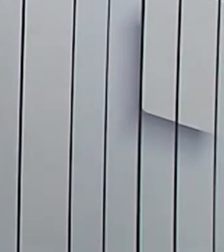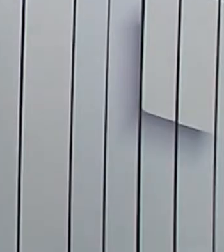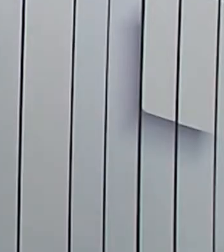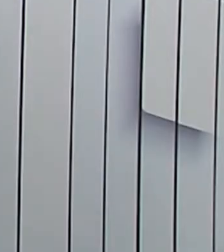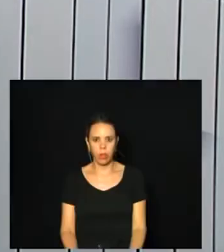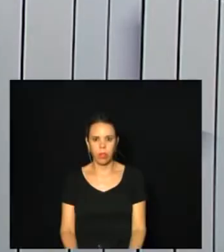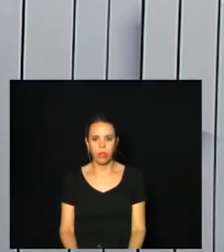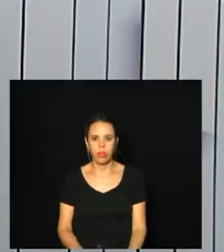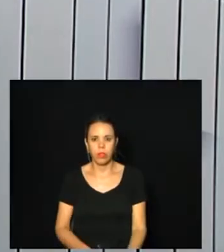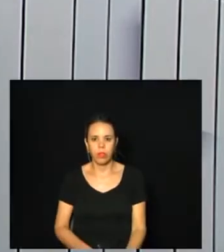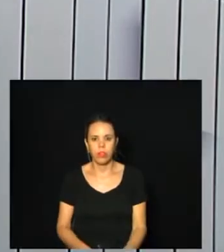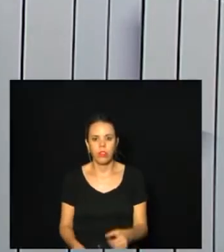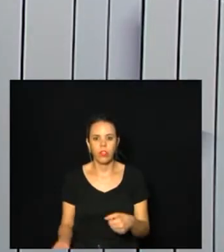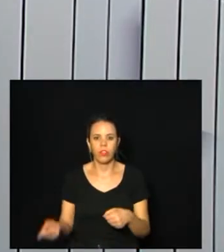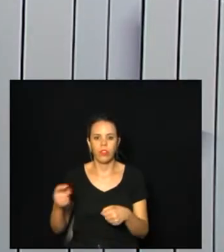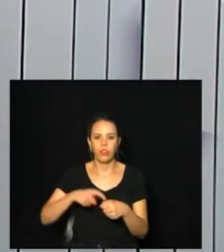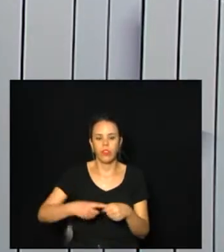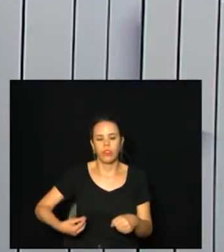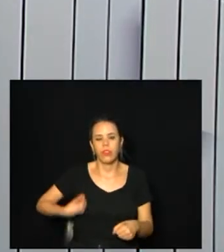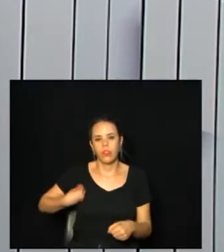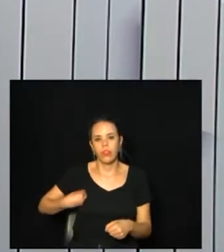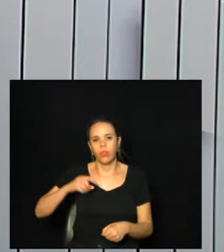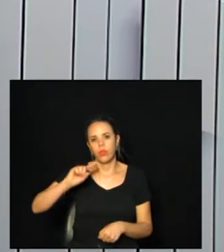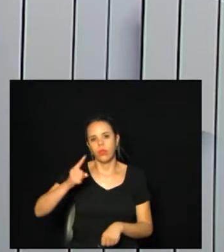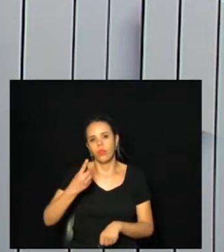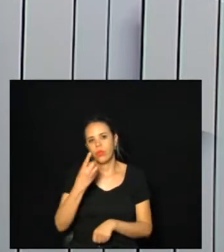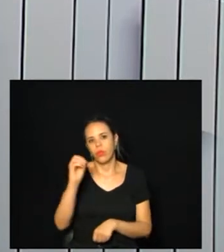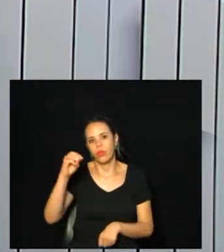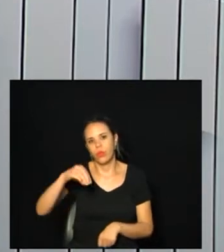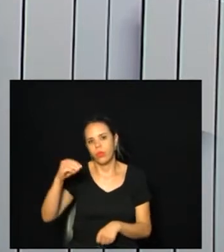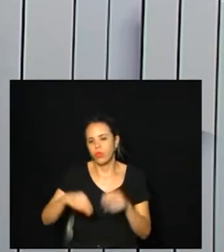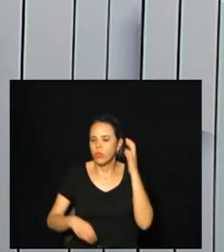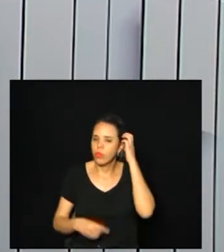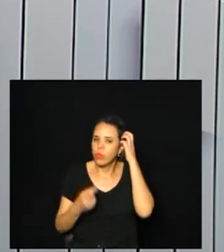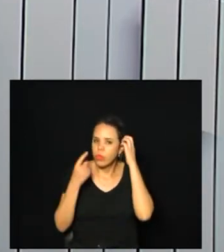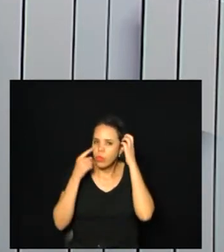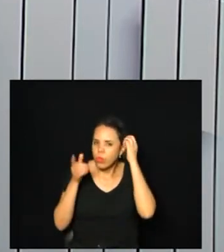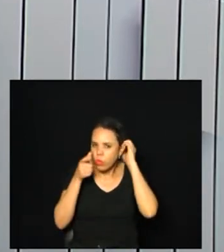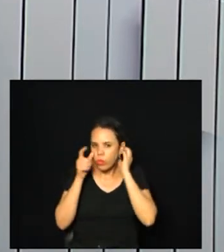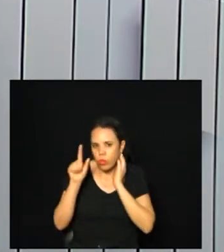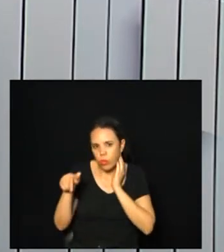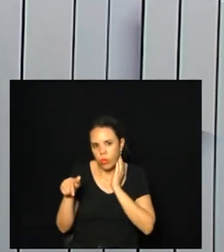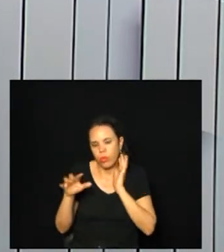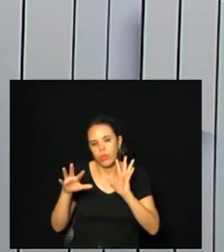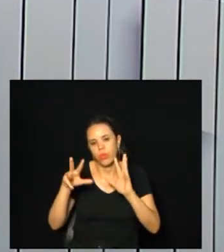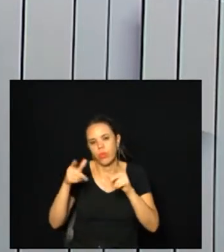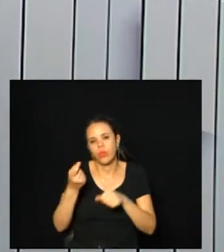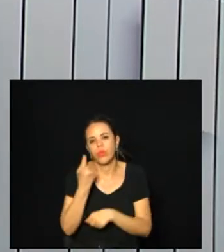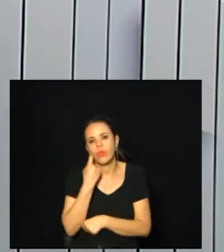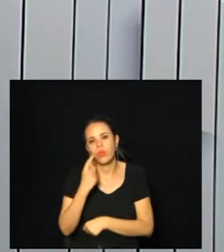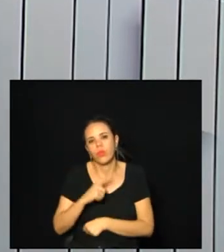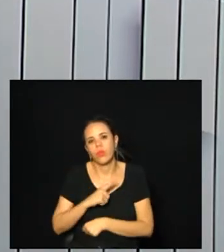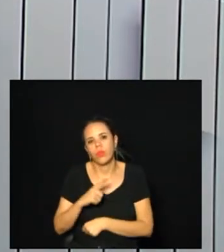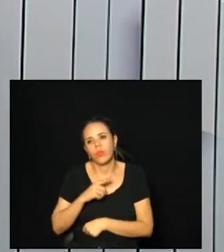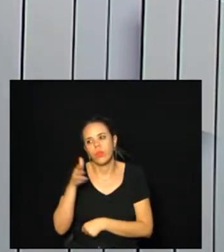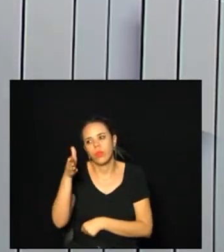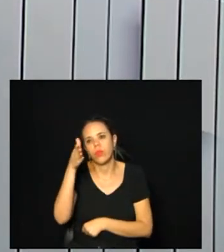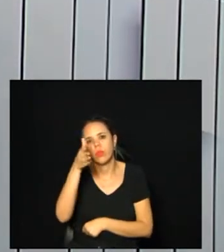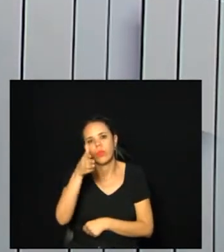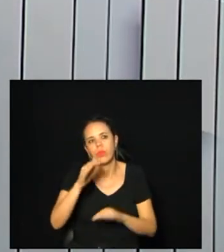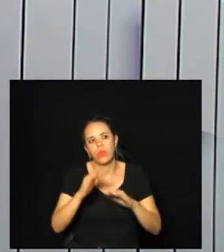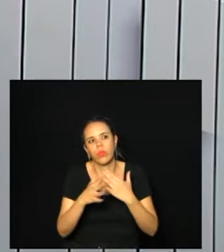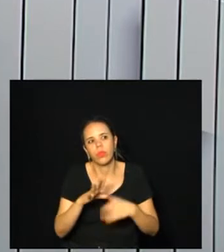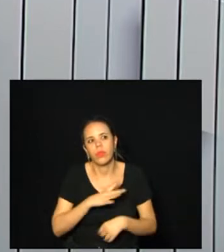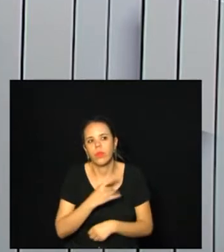Câmara Notícia de volta ao vivo, 1h10 e você já viu aí, né? Toda sexta-feira nós vamos até um bairro